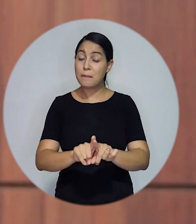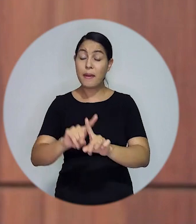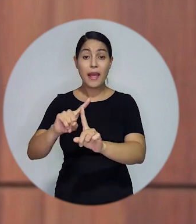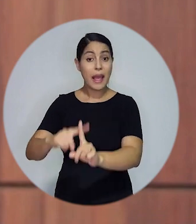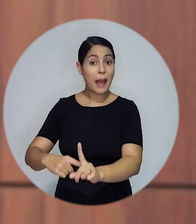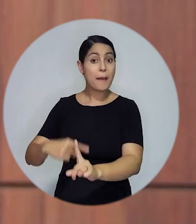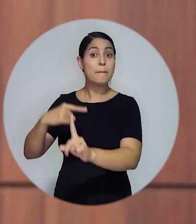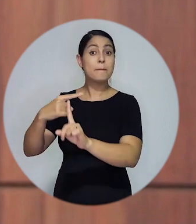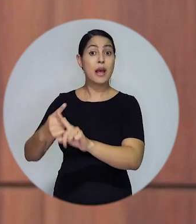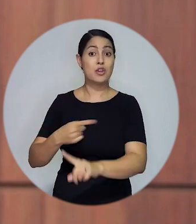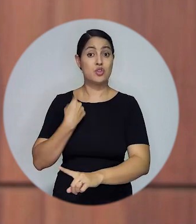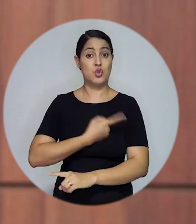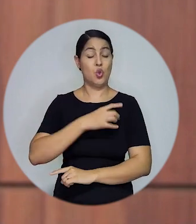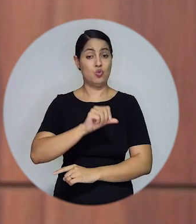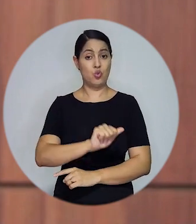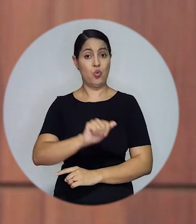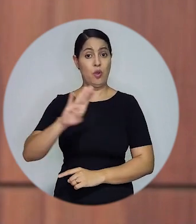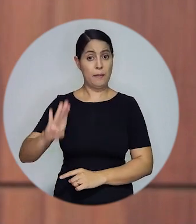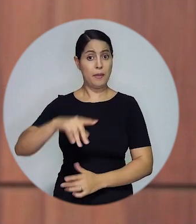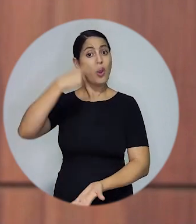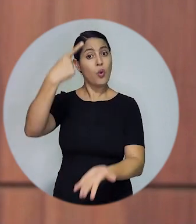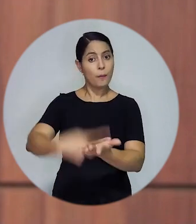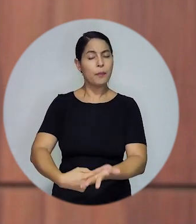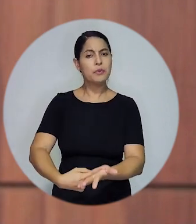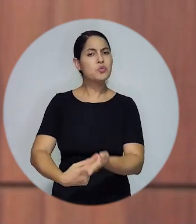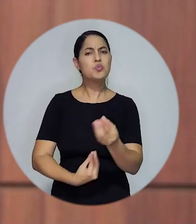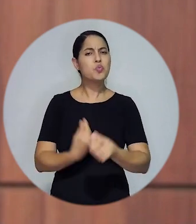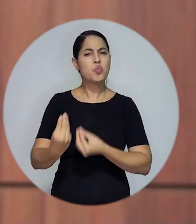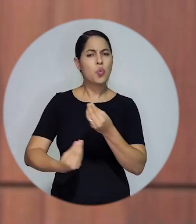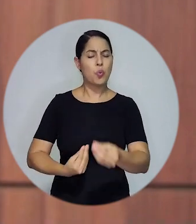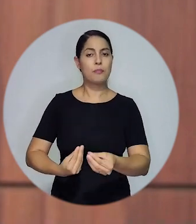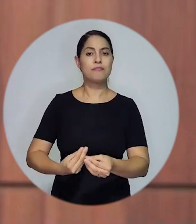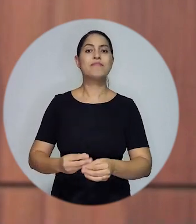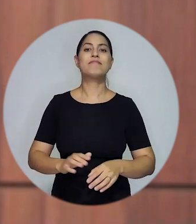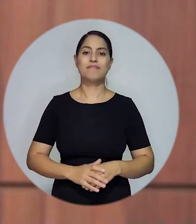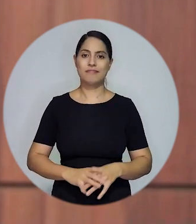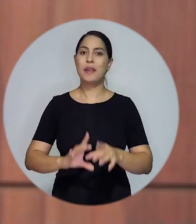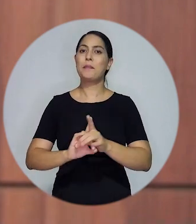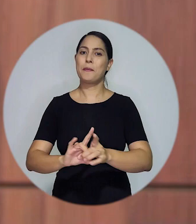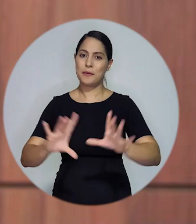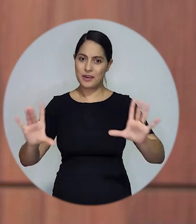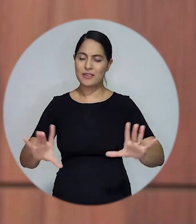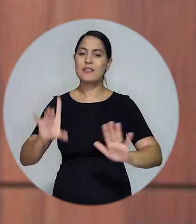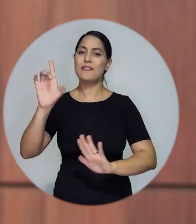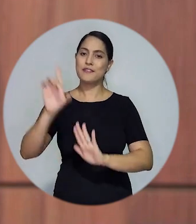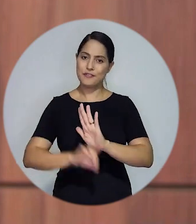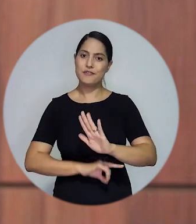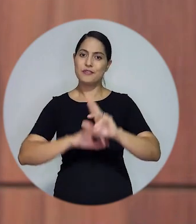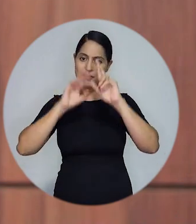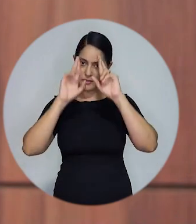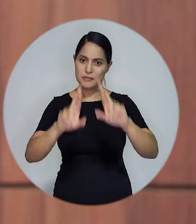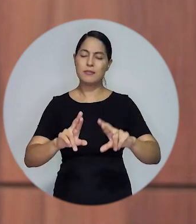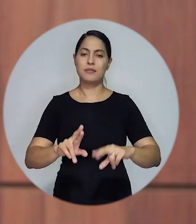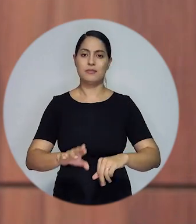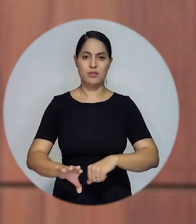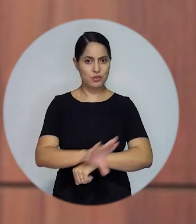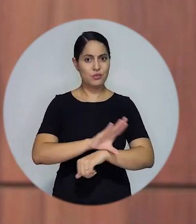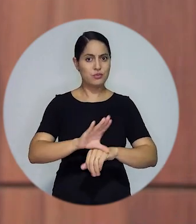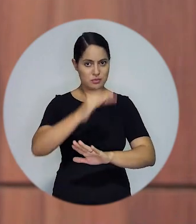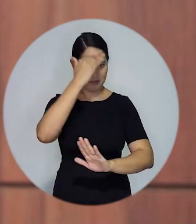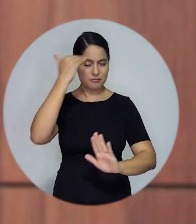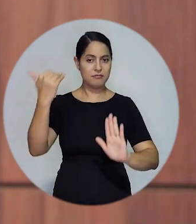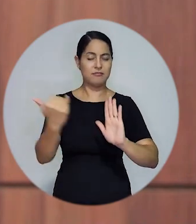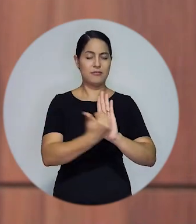tem um compromisso com a democracia e o Estado de Direito, por expressa disposição constitucional e